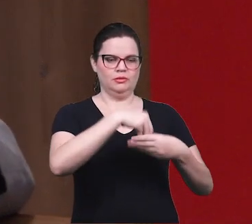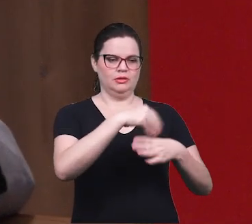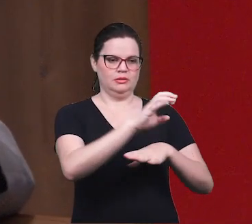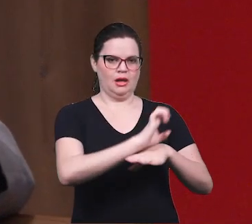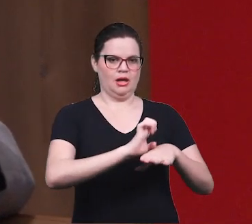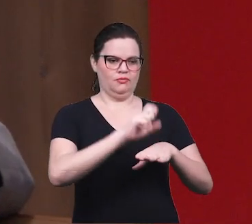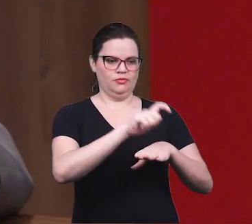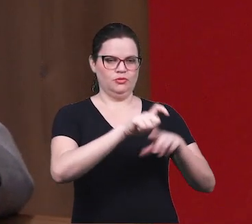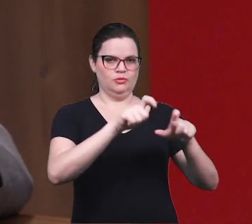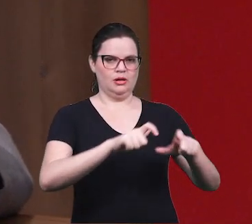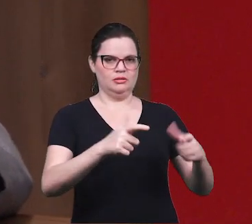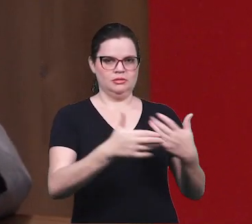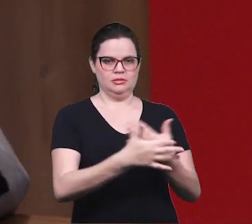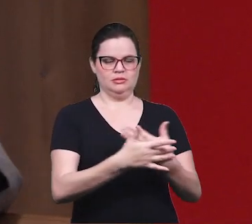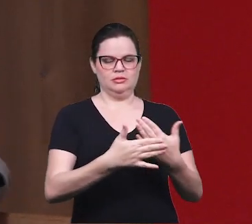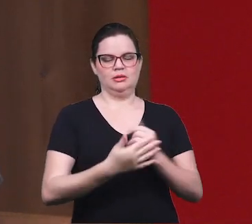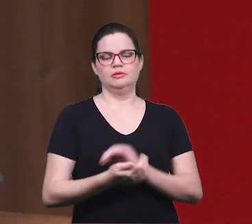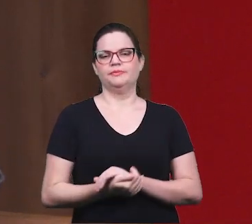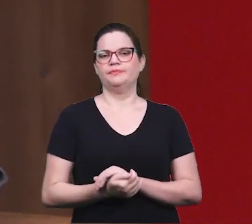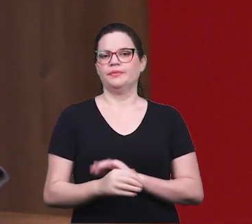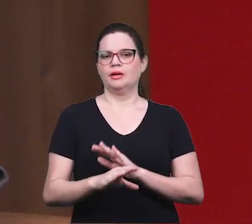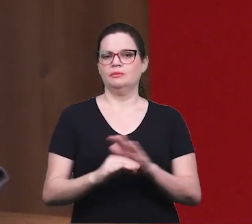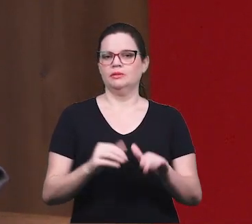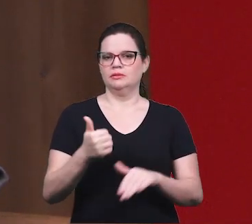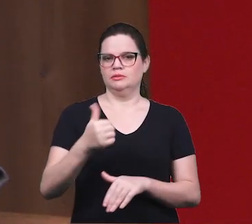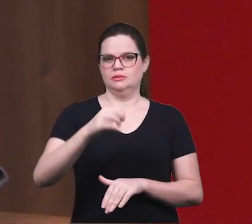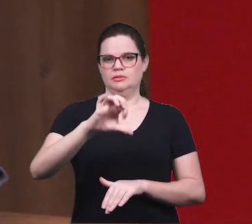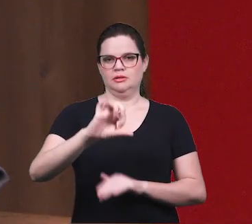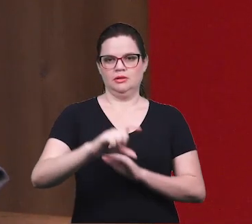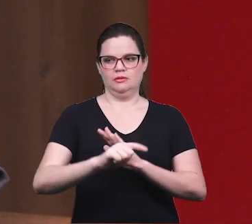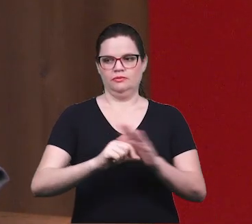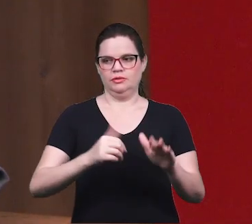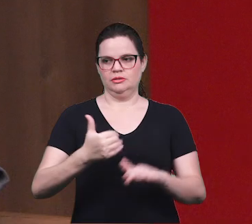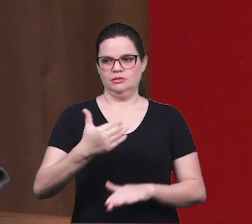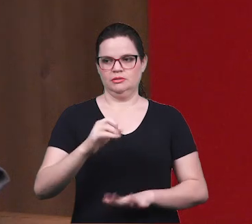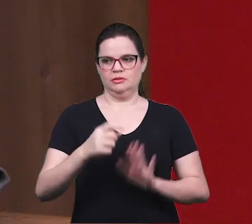19:10, que diz isso o seguinte, que